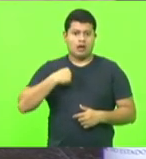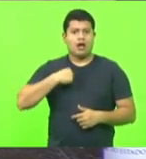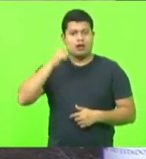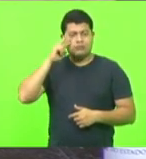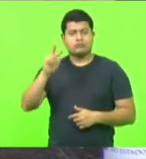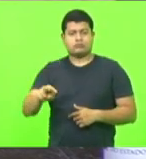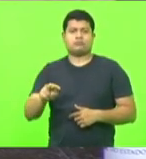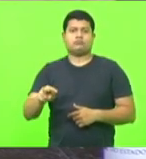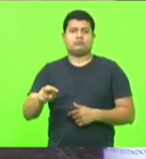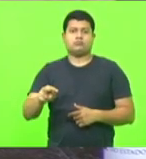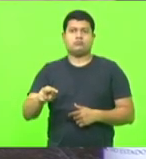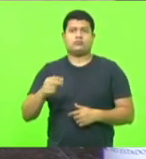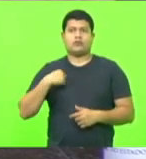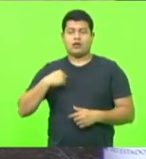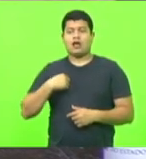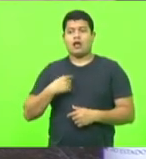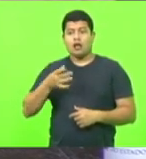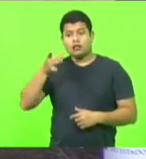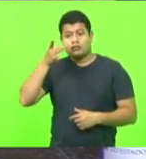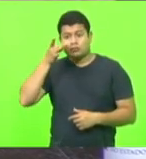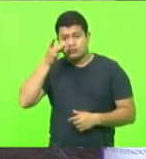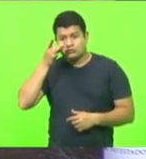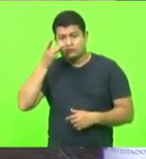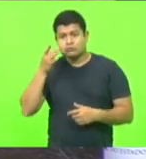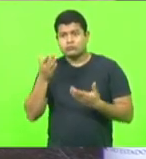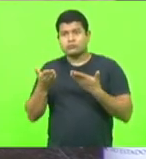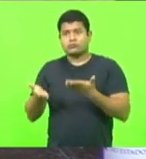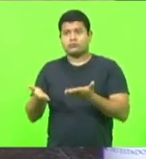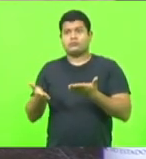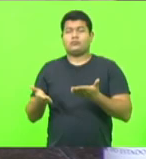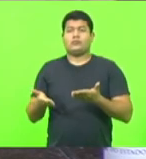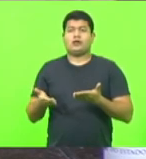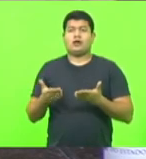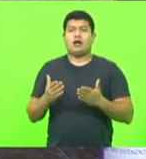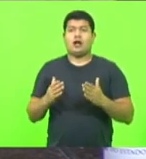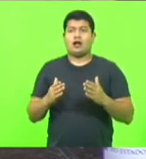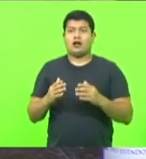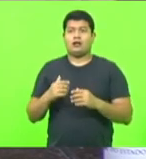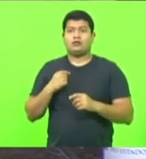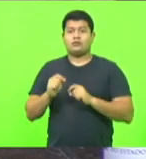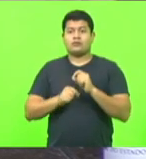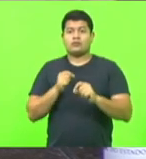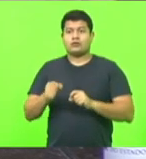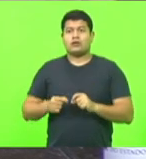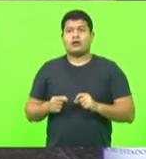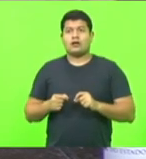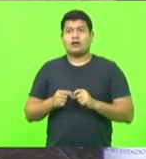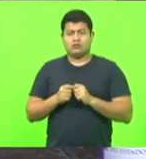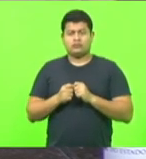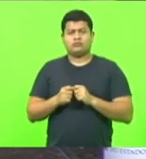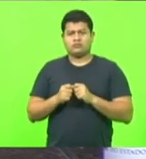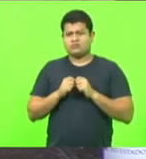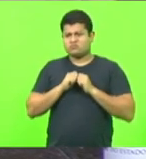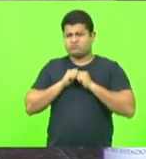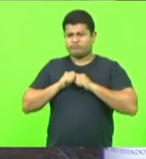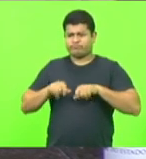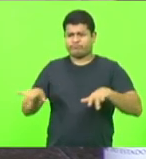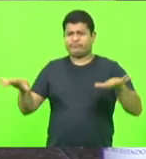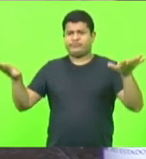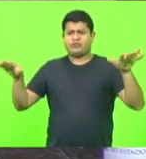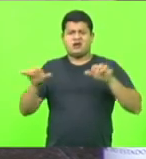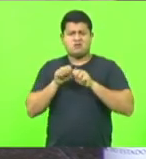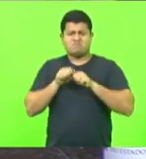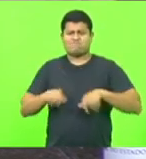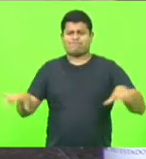Eu estive lá, e eu presenciei essa estação coletora extravasando, isso mesmo, extravasando, jogando para